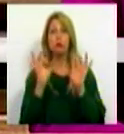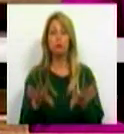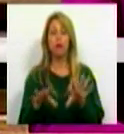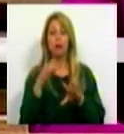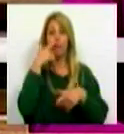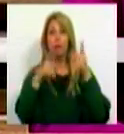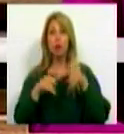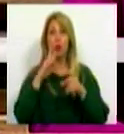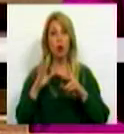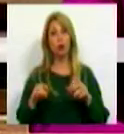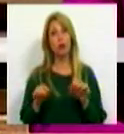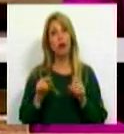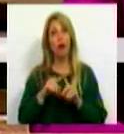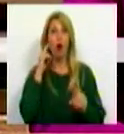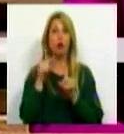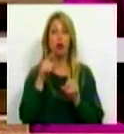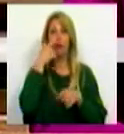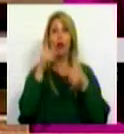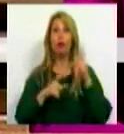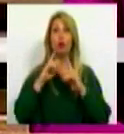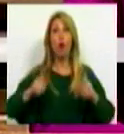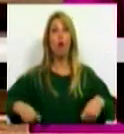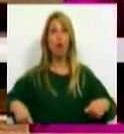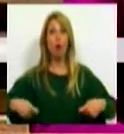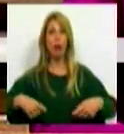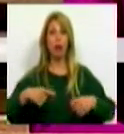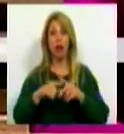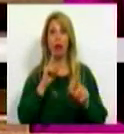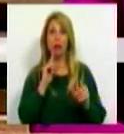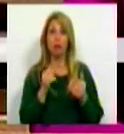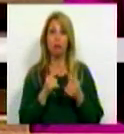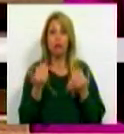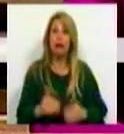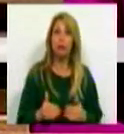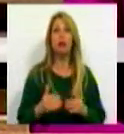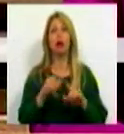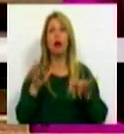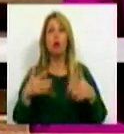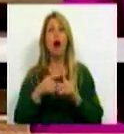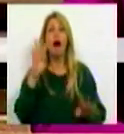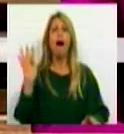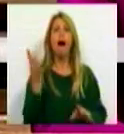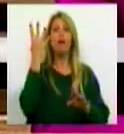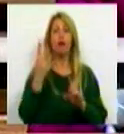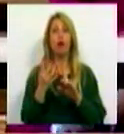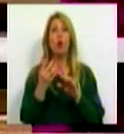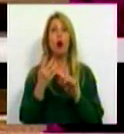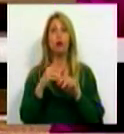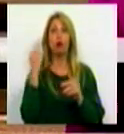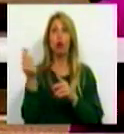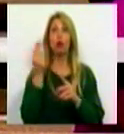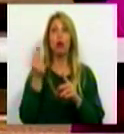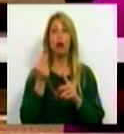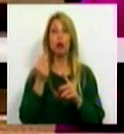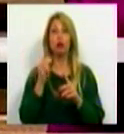condicionada. Estão protocoladas já estavam, aliás, no anterior Governo, em regime piloto, 4 unidades móveis destinadas aos